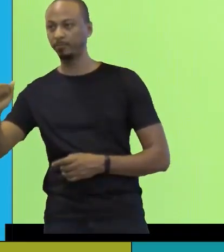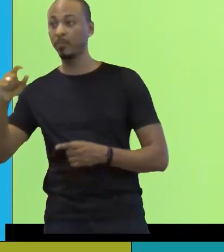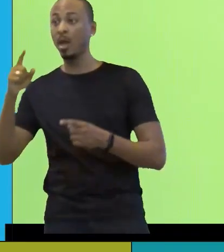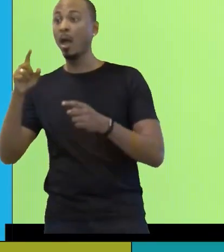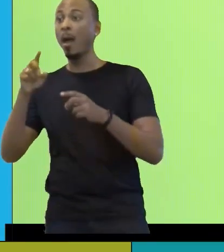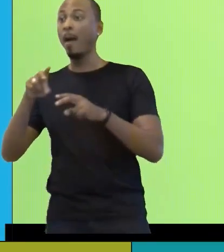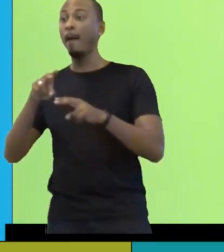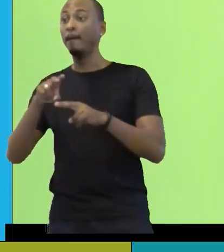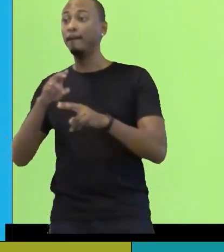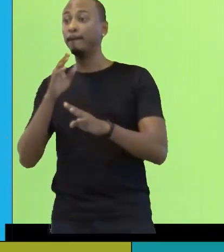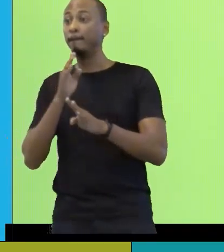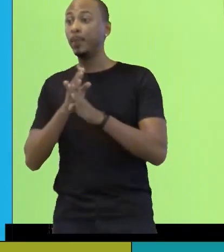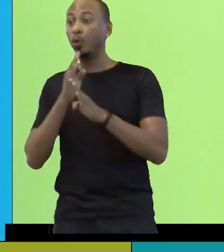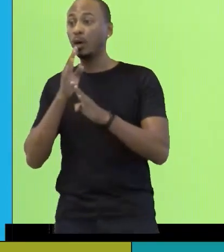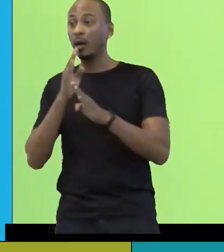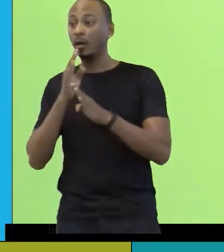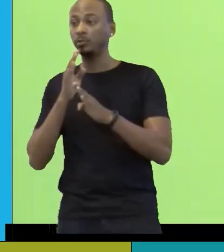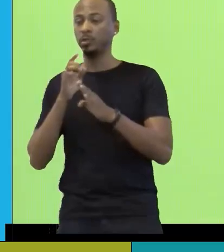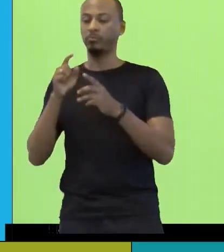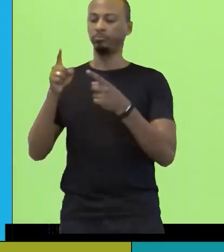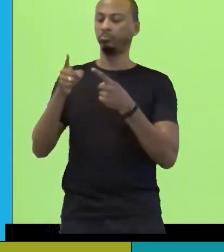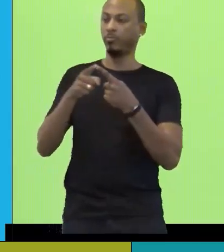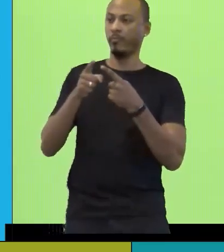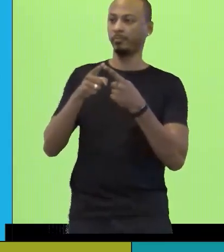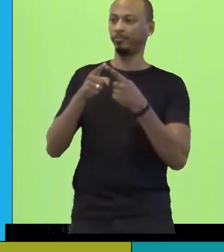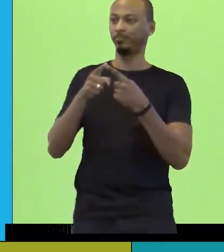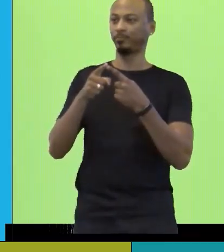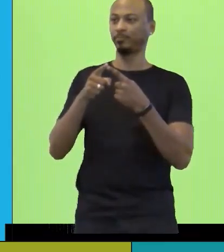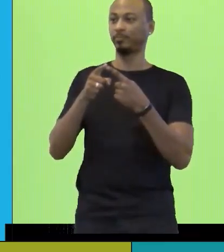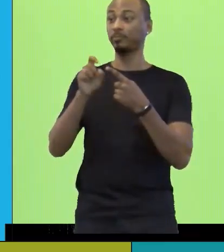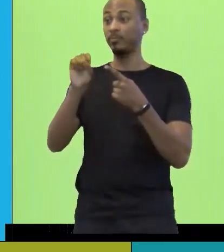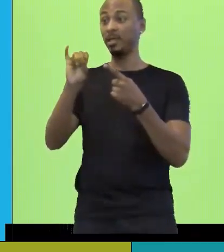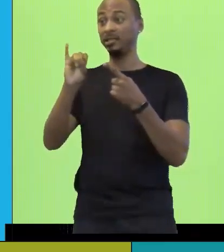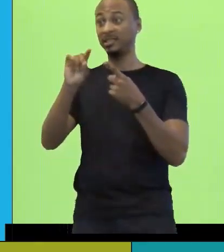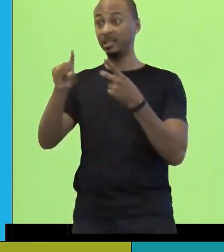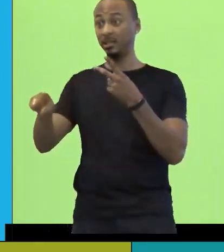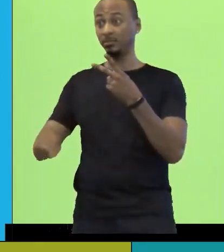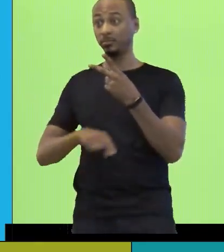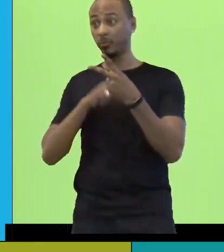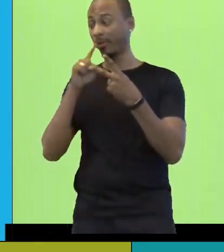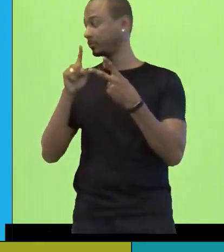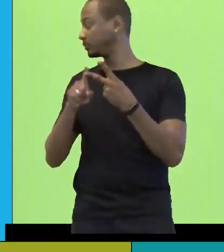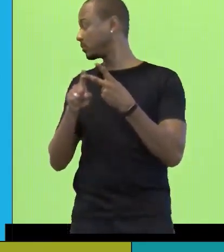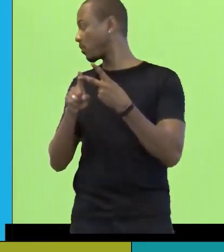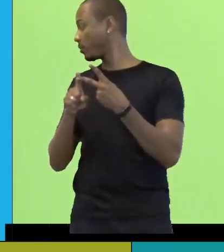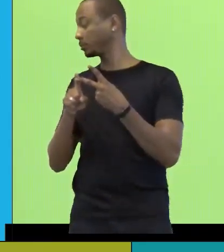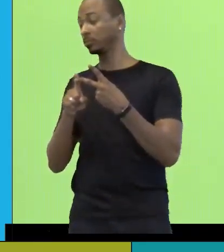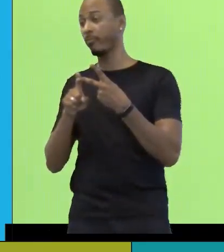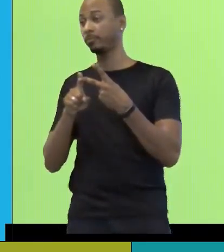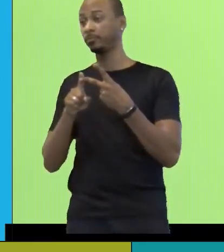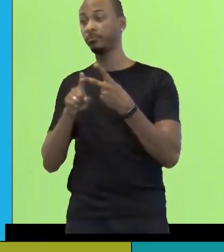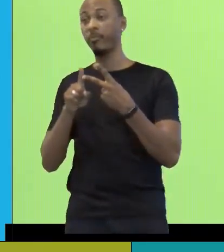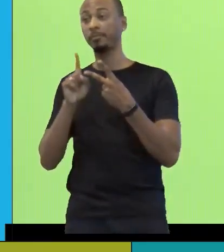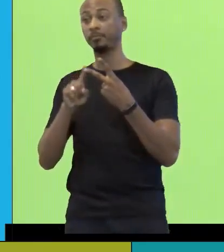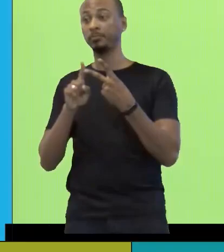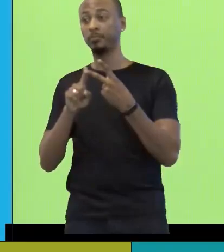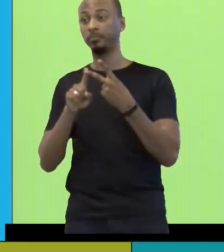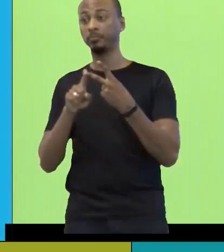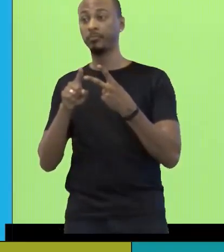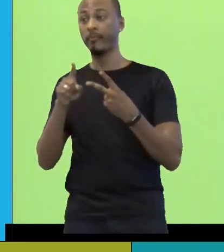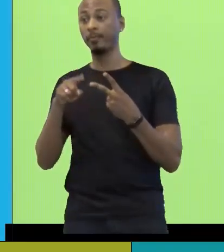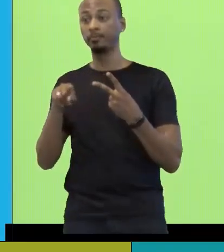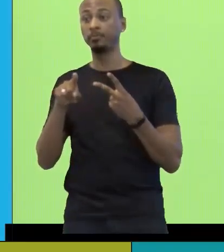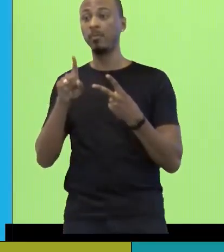preciso olhar para o outro livro. O outro livro, Comentários sobre o governo de Tito Livio, é uma obra em